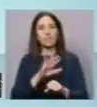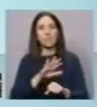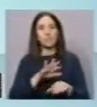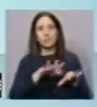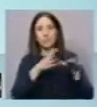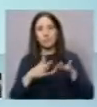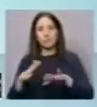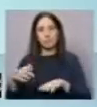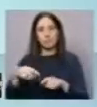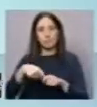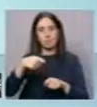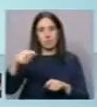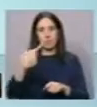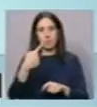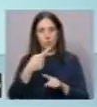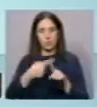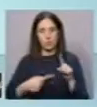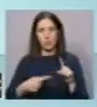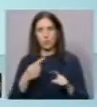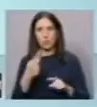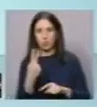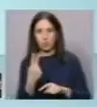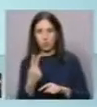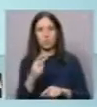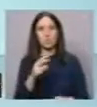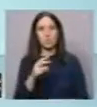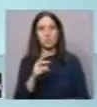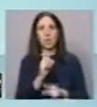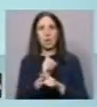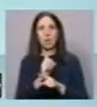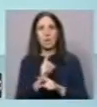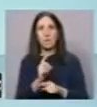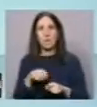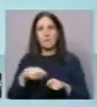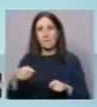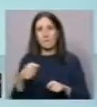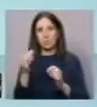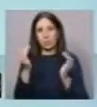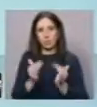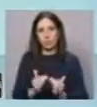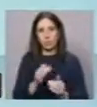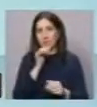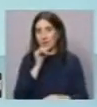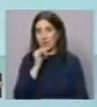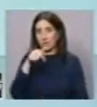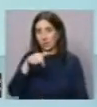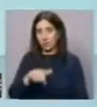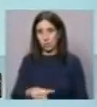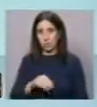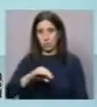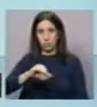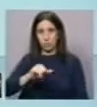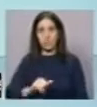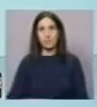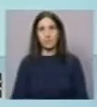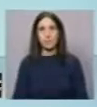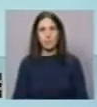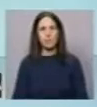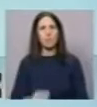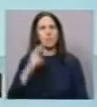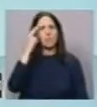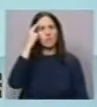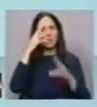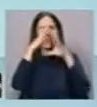com 1,5 m a 2 metros e de sudoeste com inferior a 1 na costa sul do Algarve. Na Madeira, um dia também com pouca